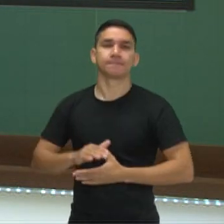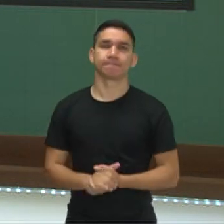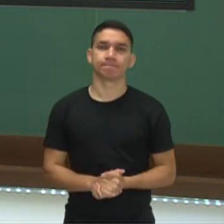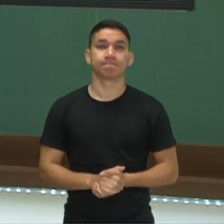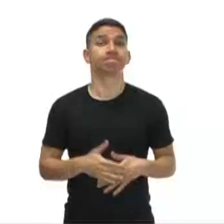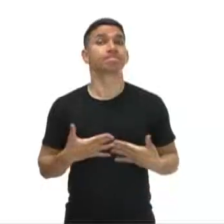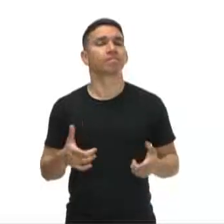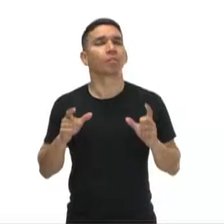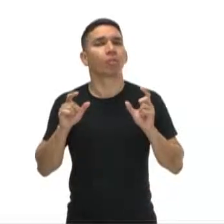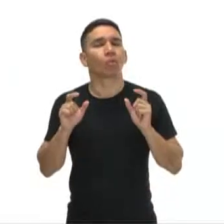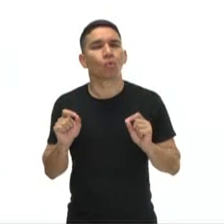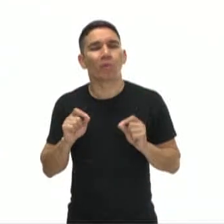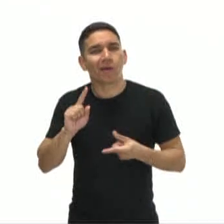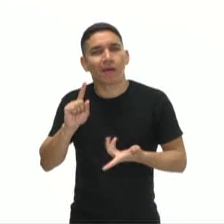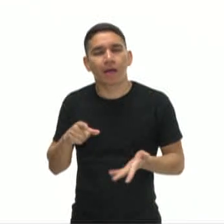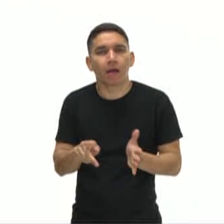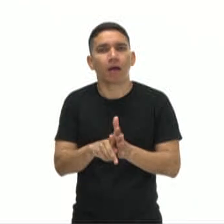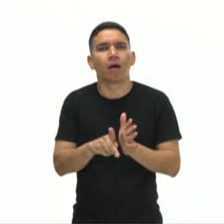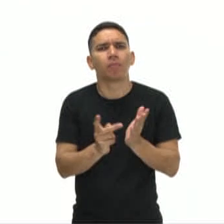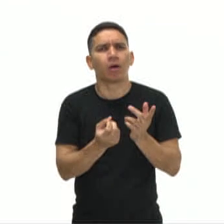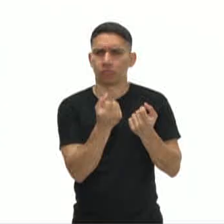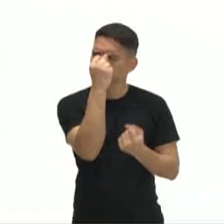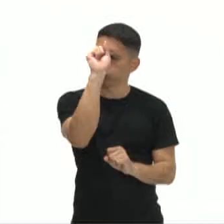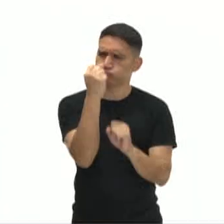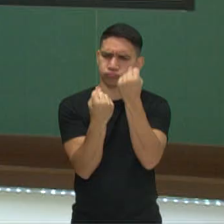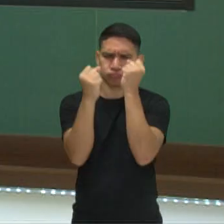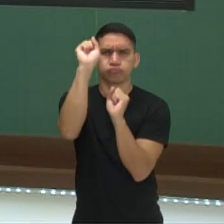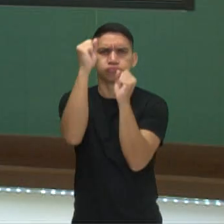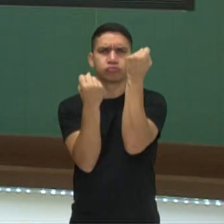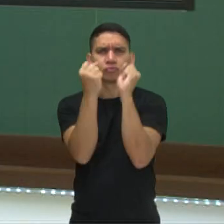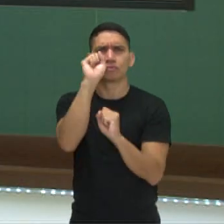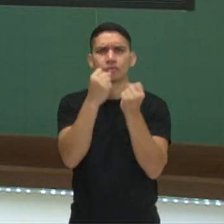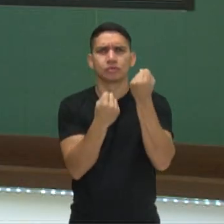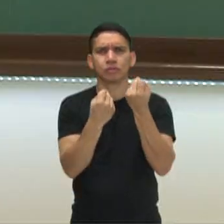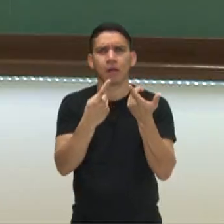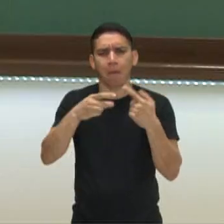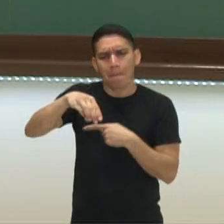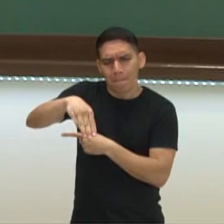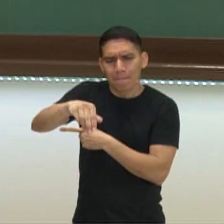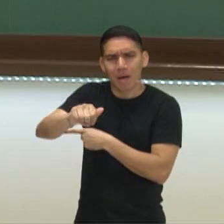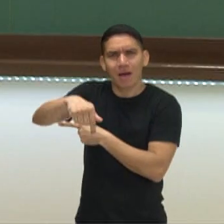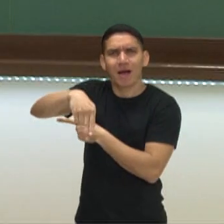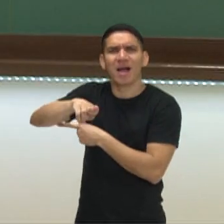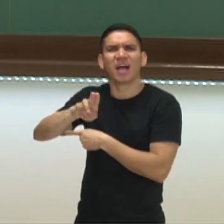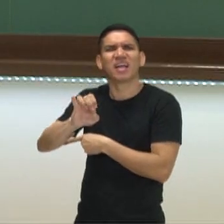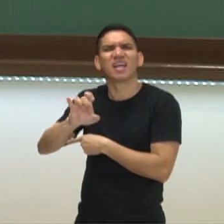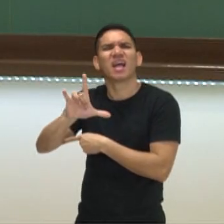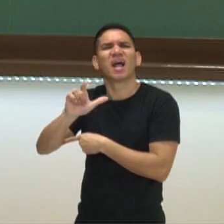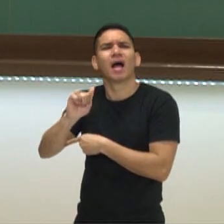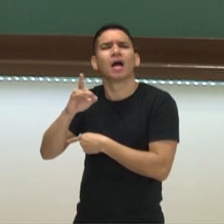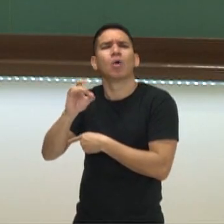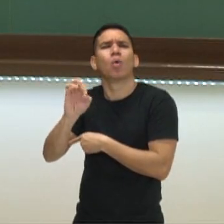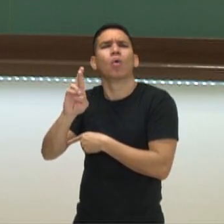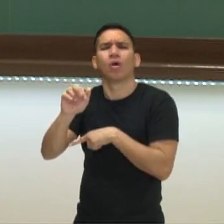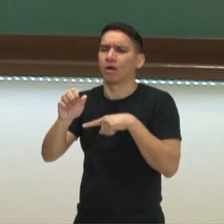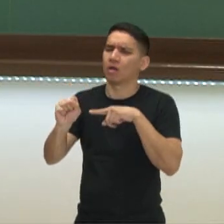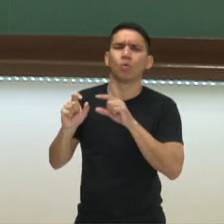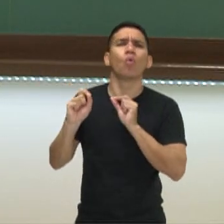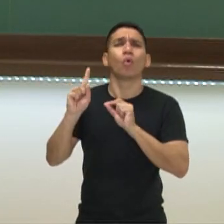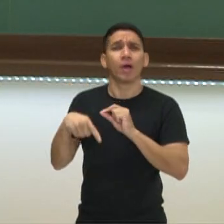Então, o que são então essas indústrias maquiladoras? Vamos explicar em um nível maior de detalhes. Então, as indústrias maquiladoras são